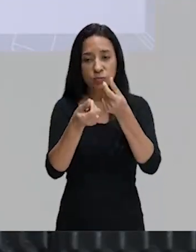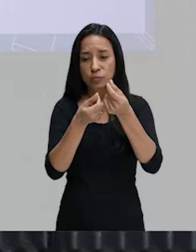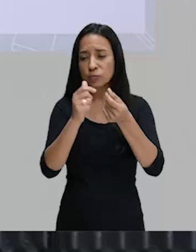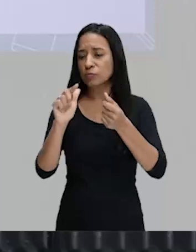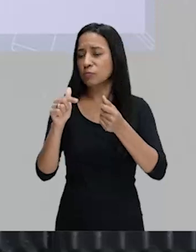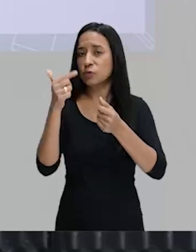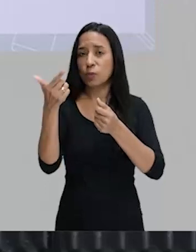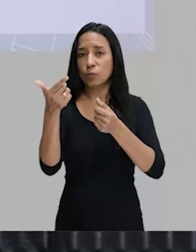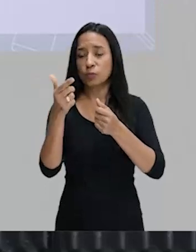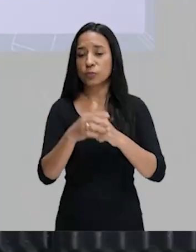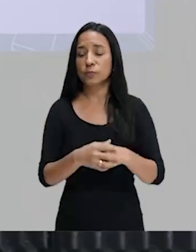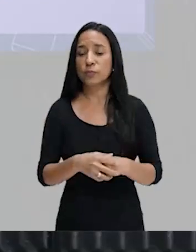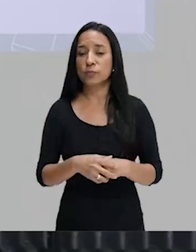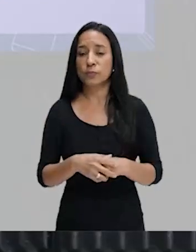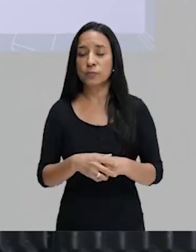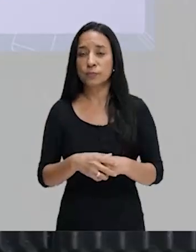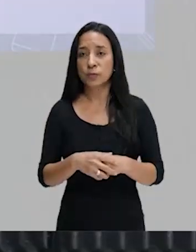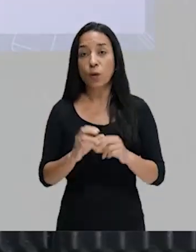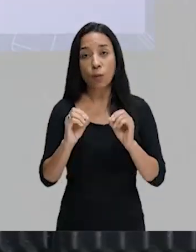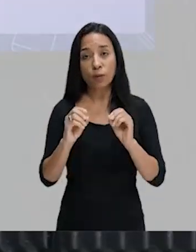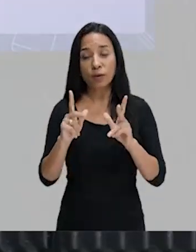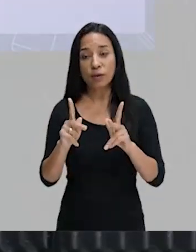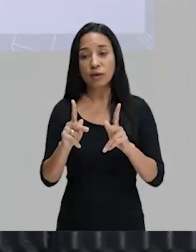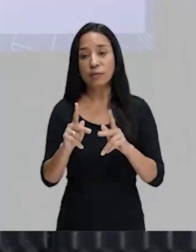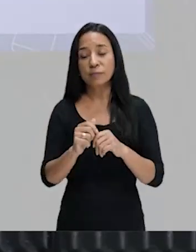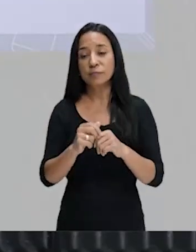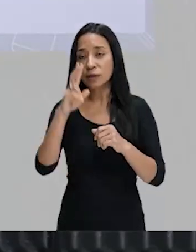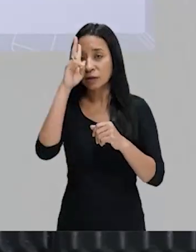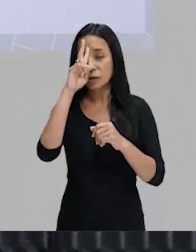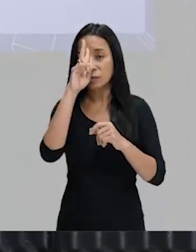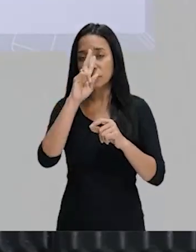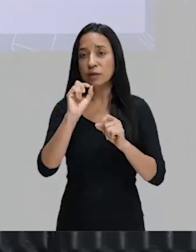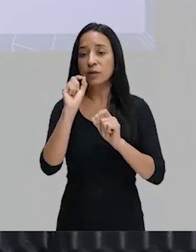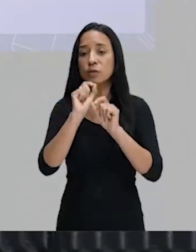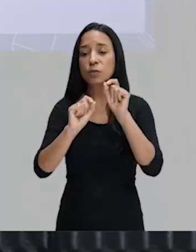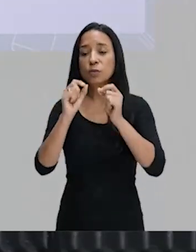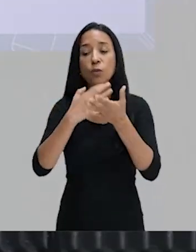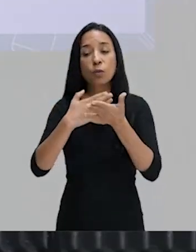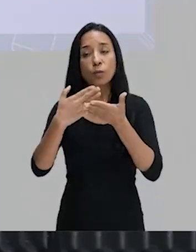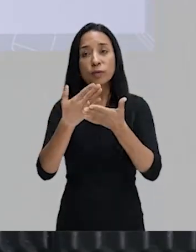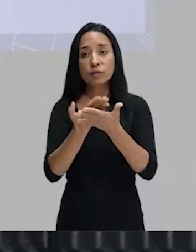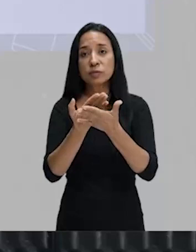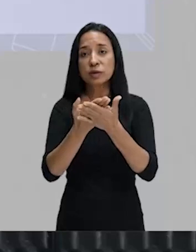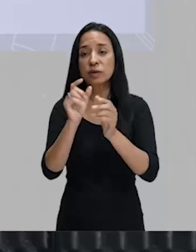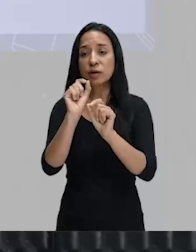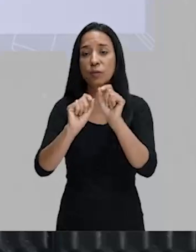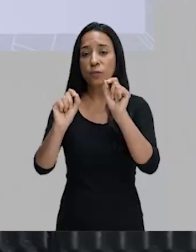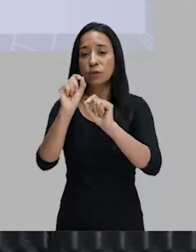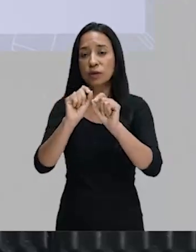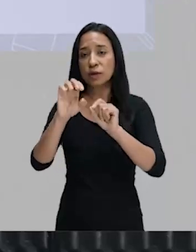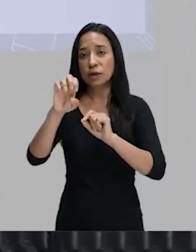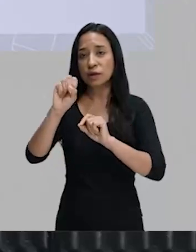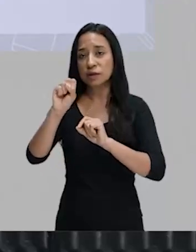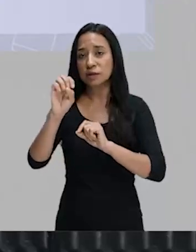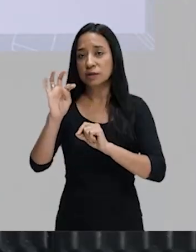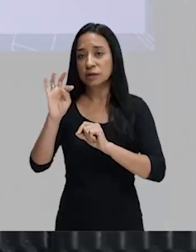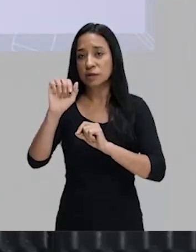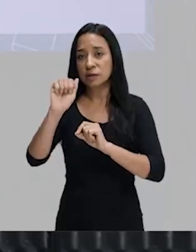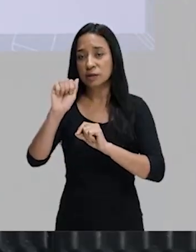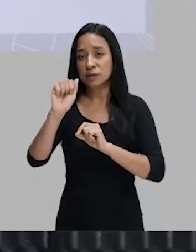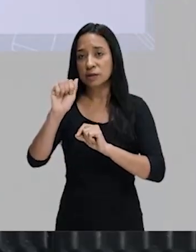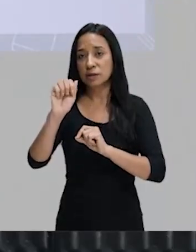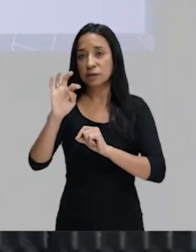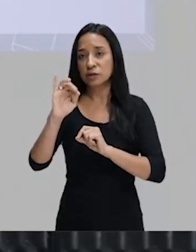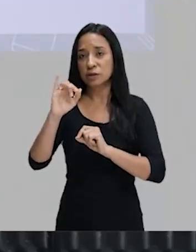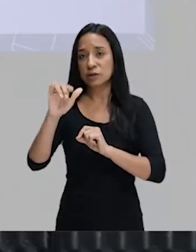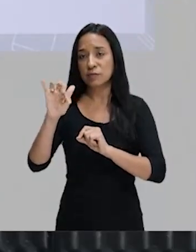étnicos e outros mais. Fechado? Então eu já te lembrei aí, logo no início da aula, o que é estratificação.